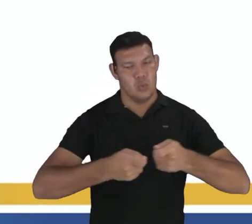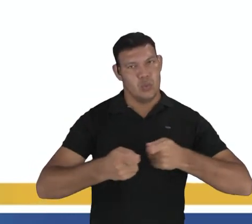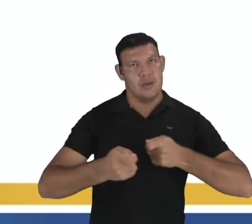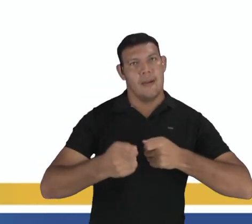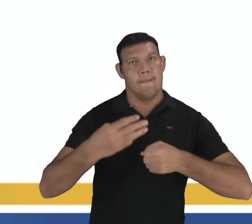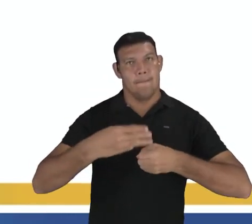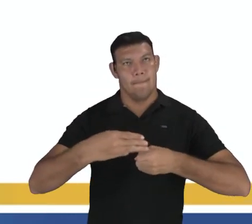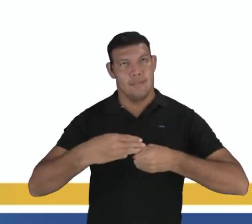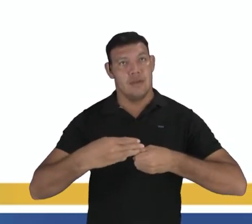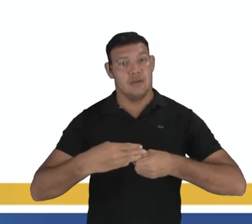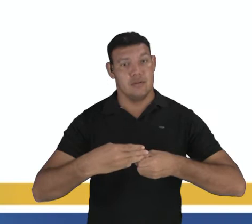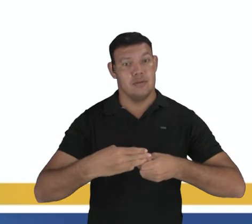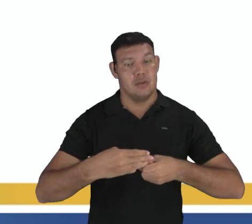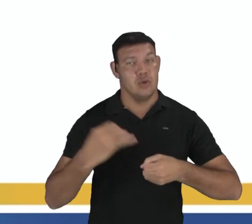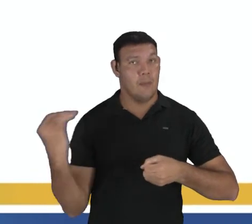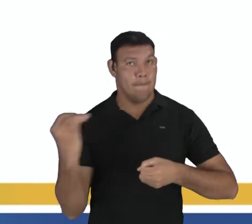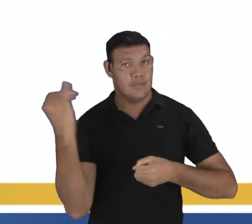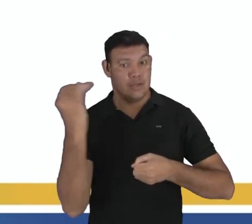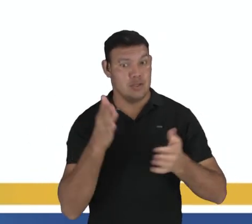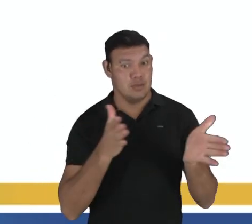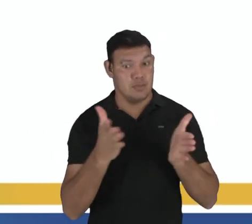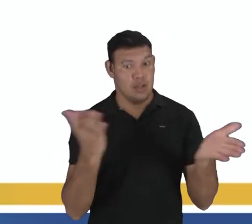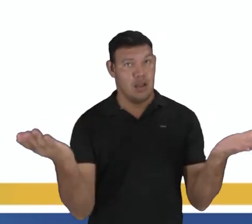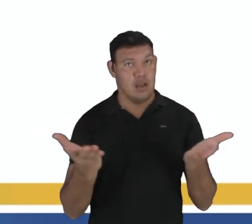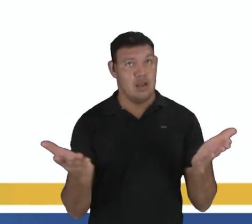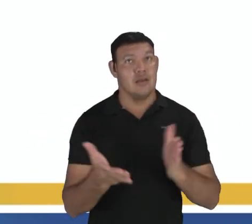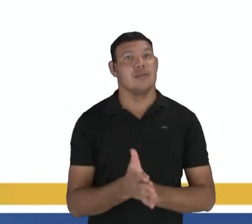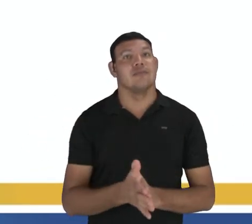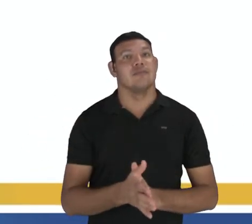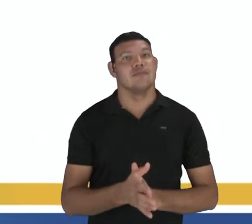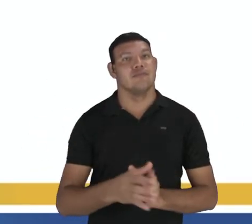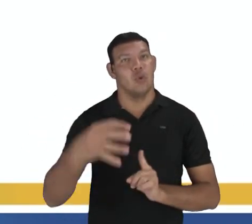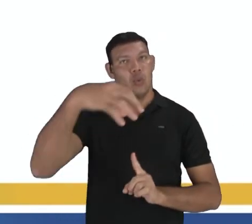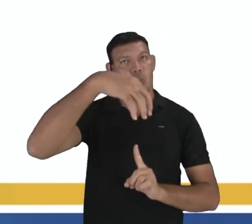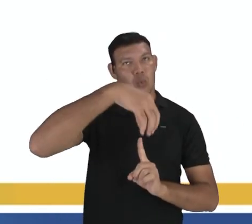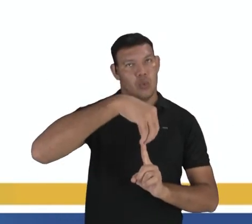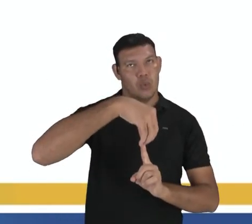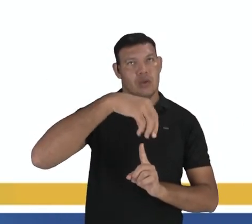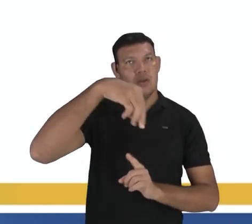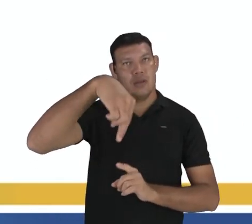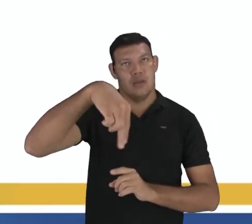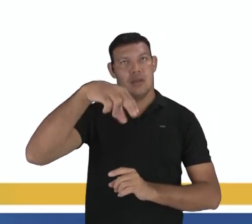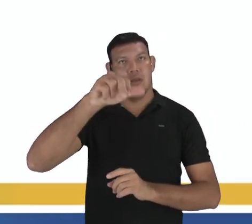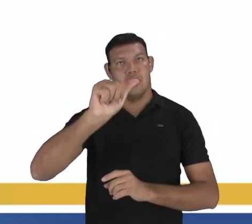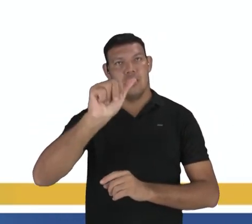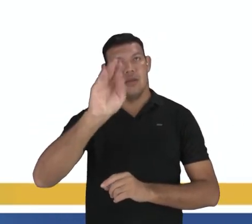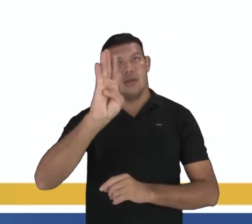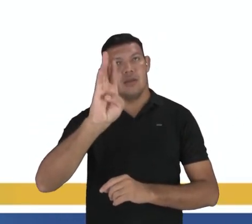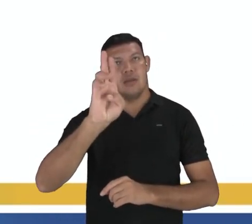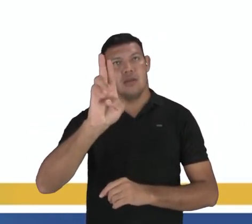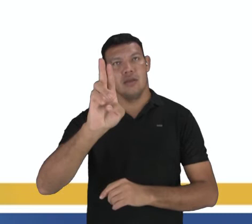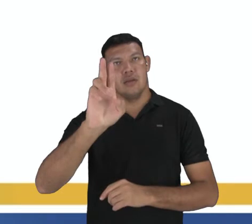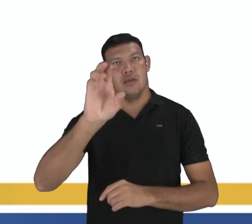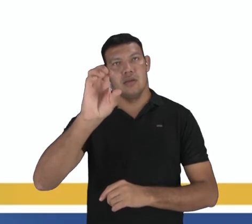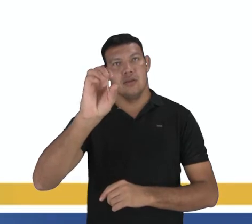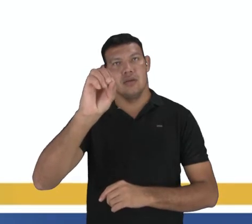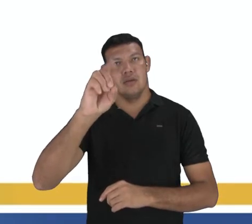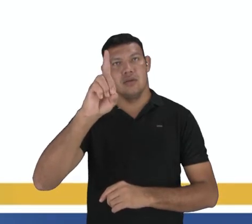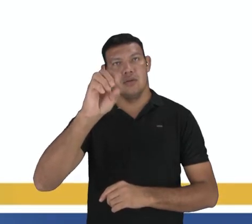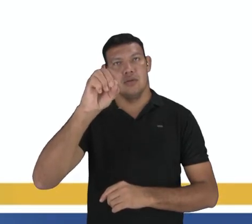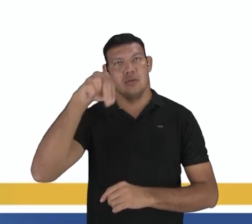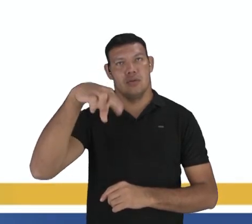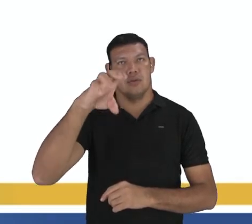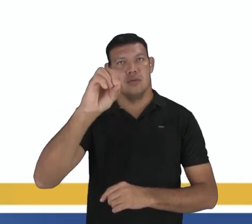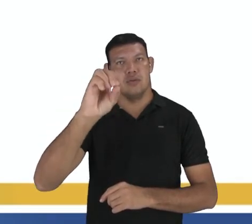aí, o que é importante desse período, pessoal, é a figura do rei Nabucodonosor, né, que ele ficou conhecido aí como construtor de